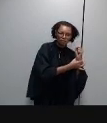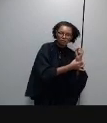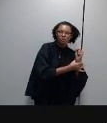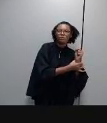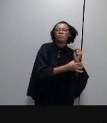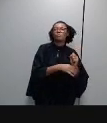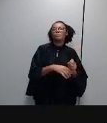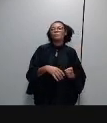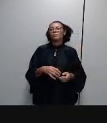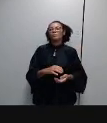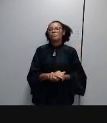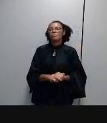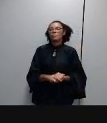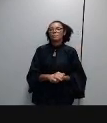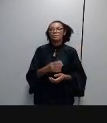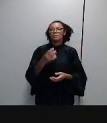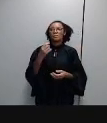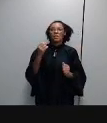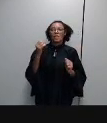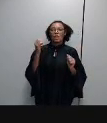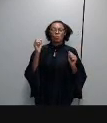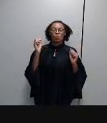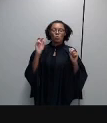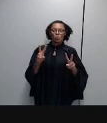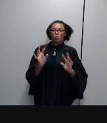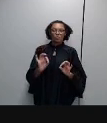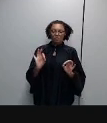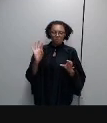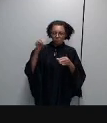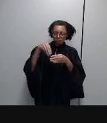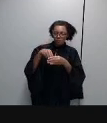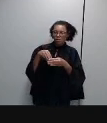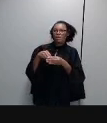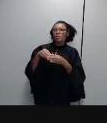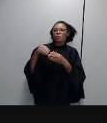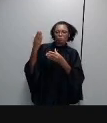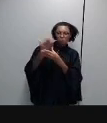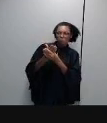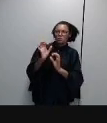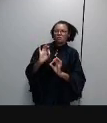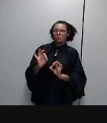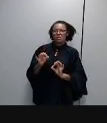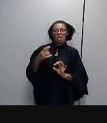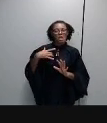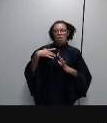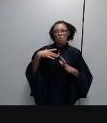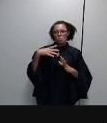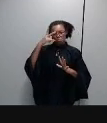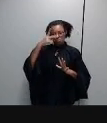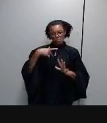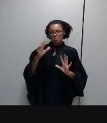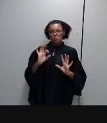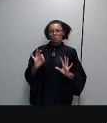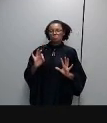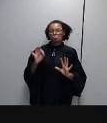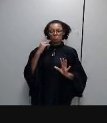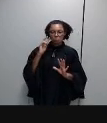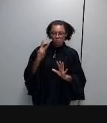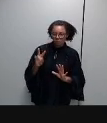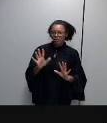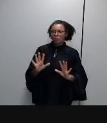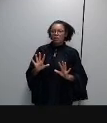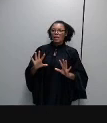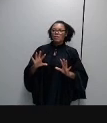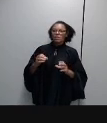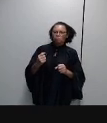eu não vi posta nos autos eu não tivesse também não lista Então essa construção essa